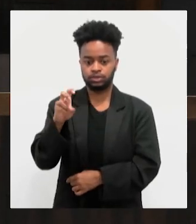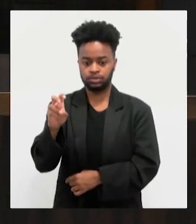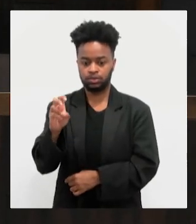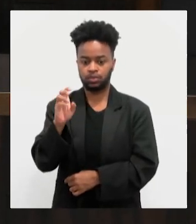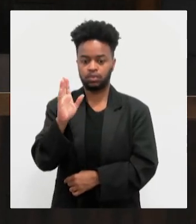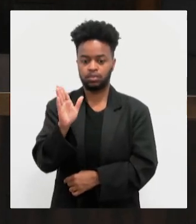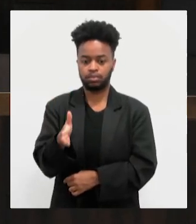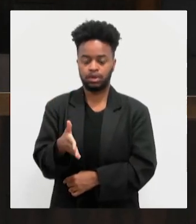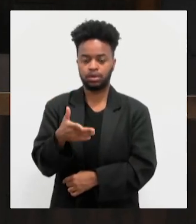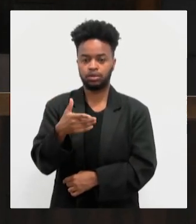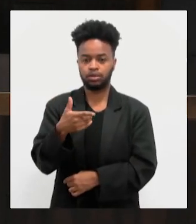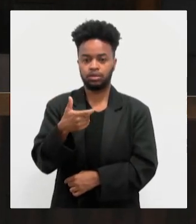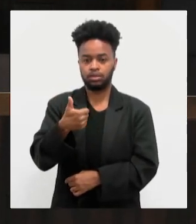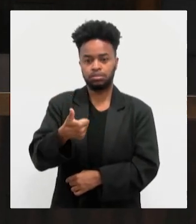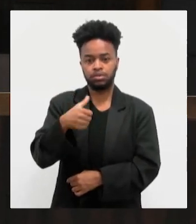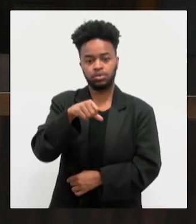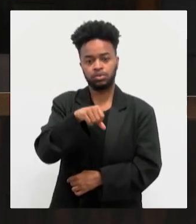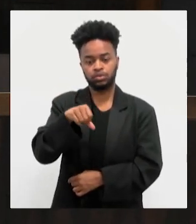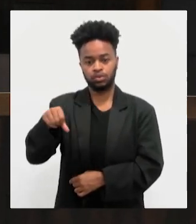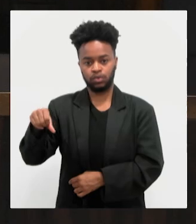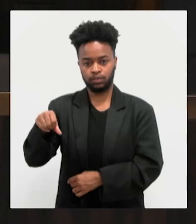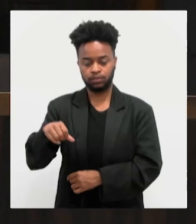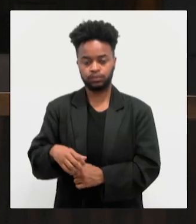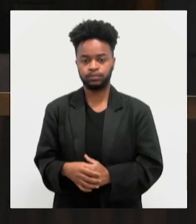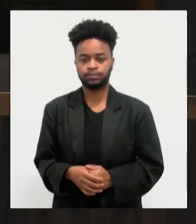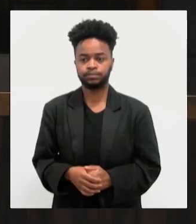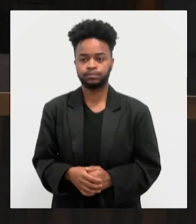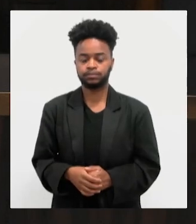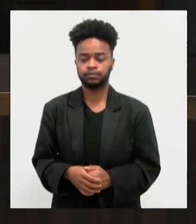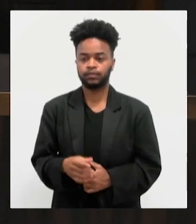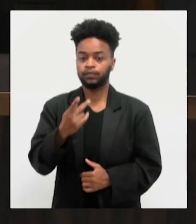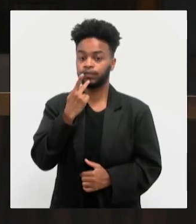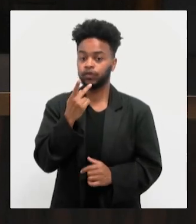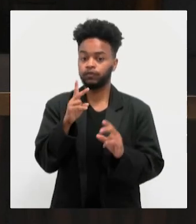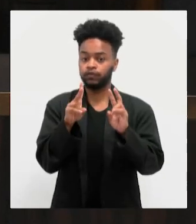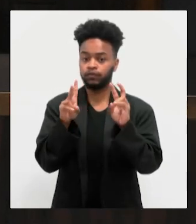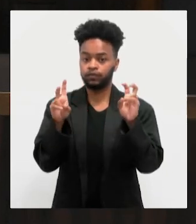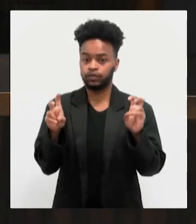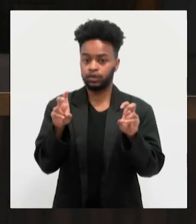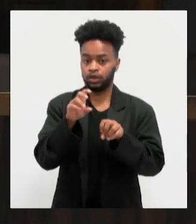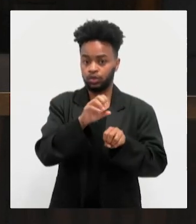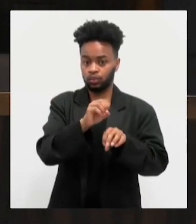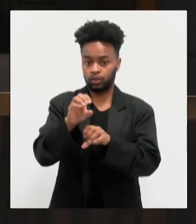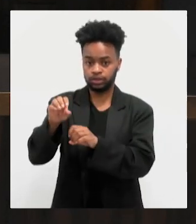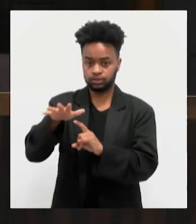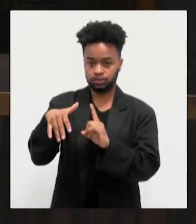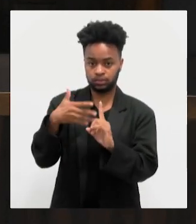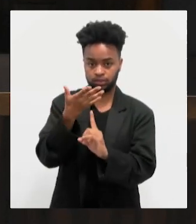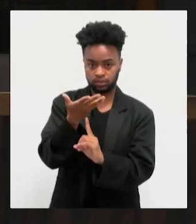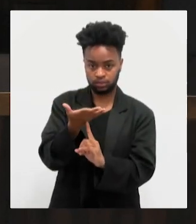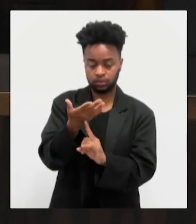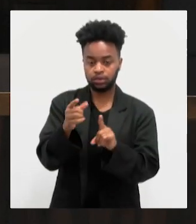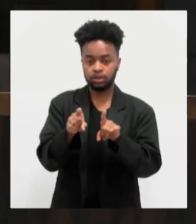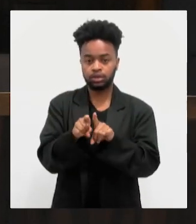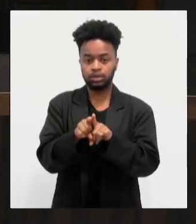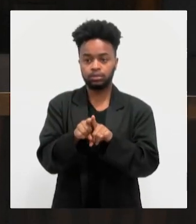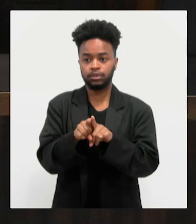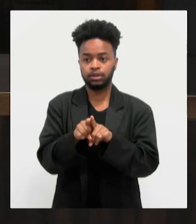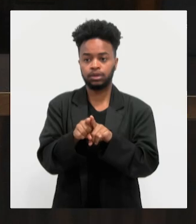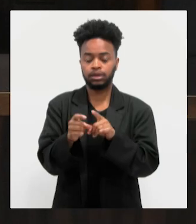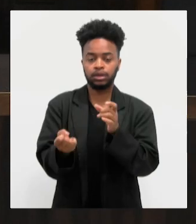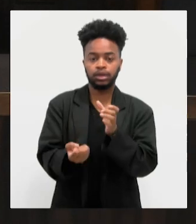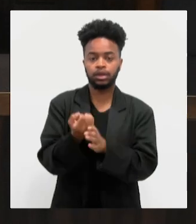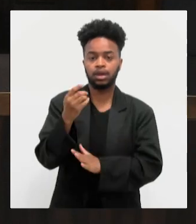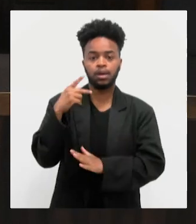3.325, de 17 de dezembro de 99, que dispõe sobre a educação ambiental, institui a